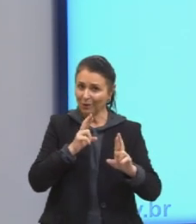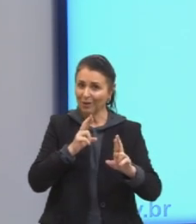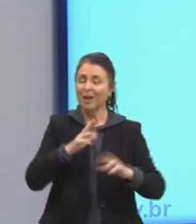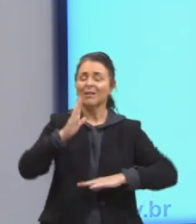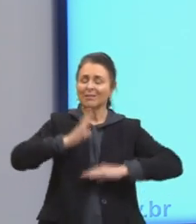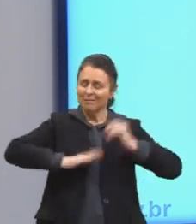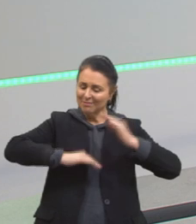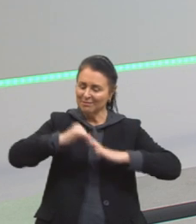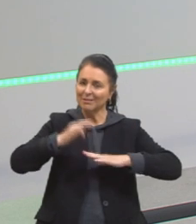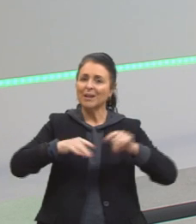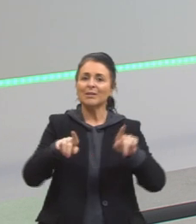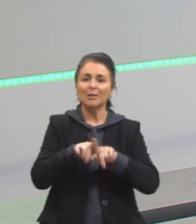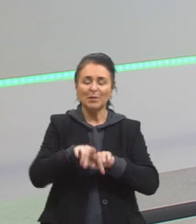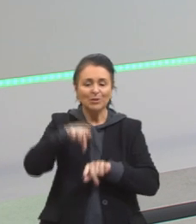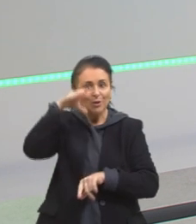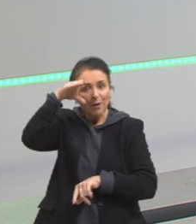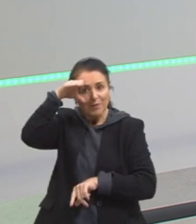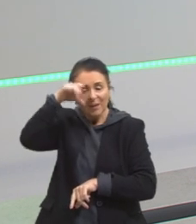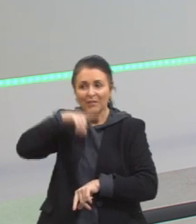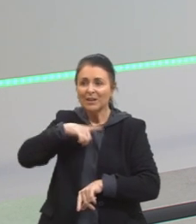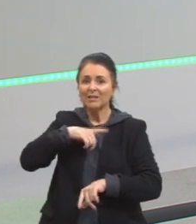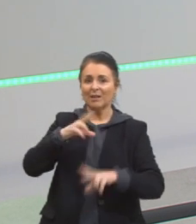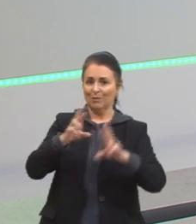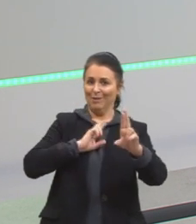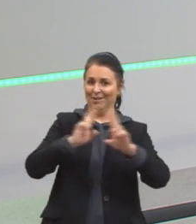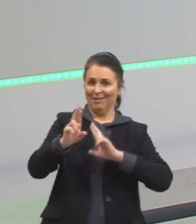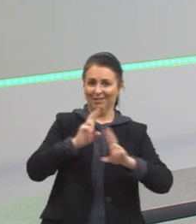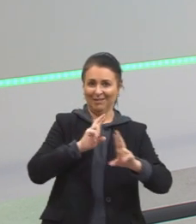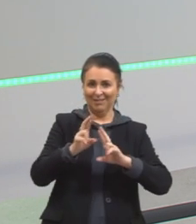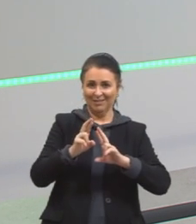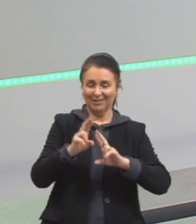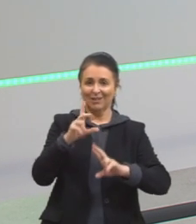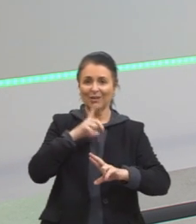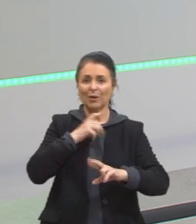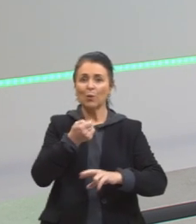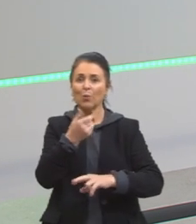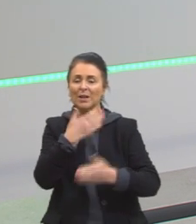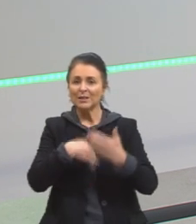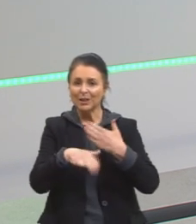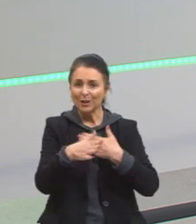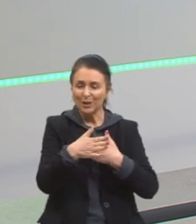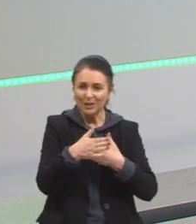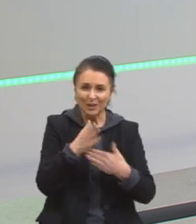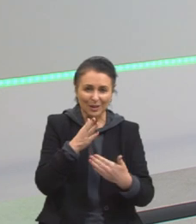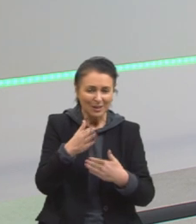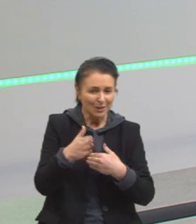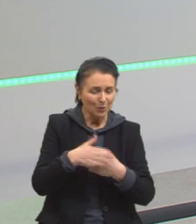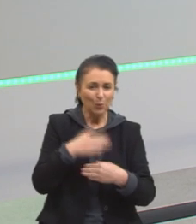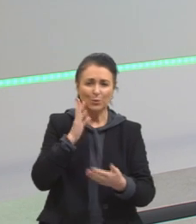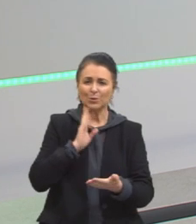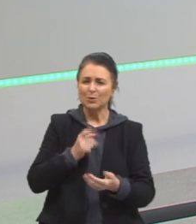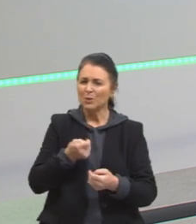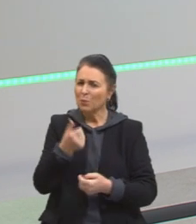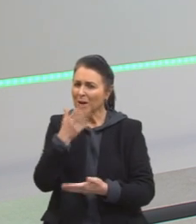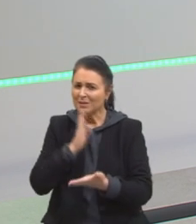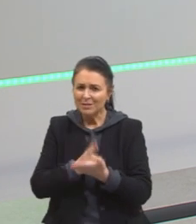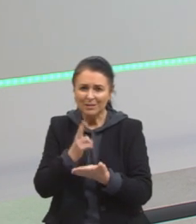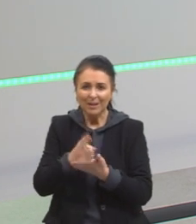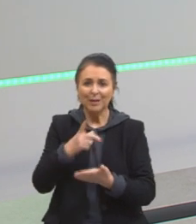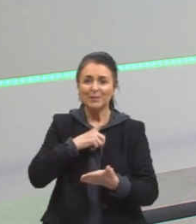vê na prática que sim eles estão relacionados então trabalho né na maioria dos casos Ele é igual à variação da